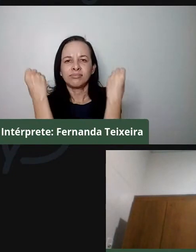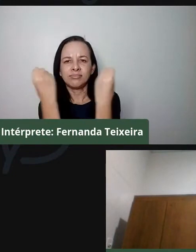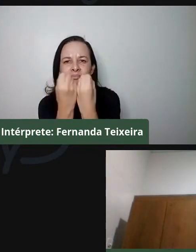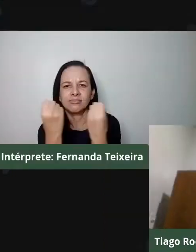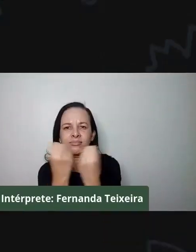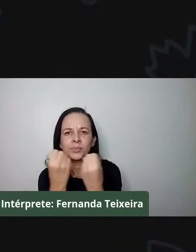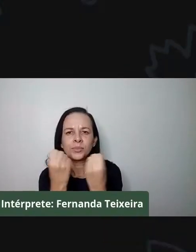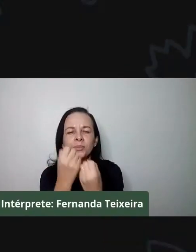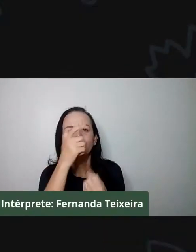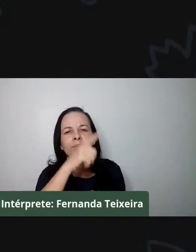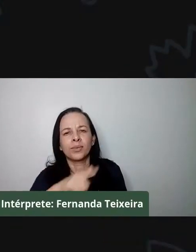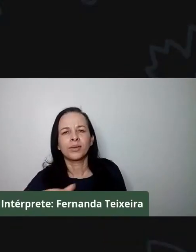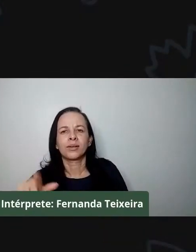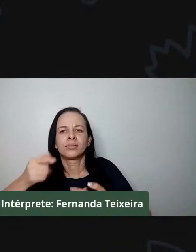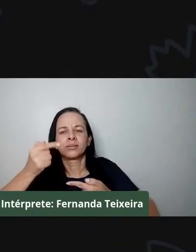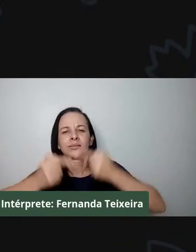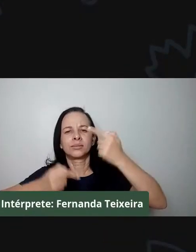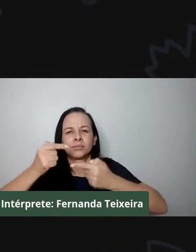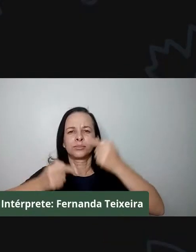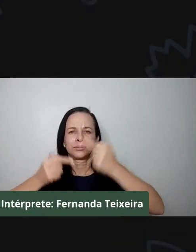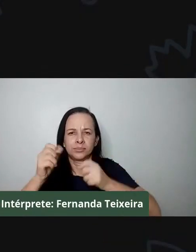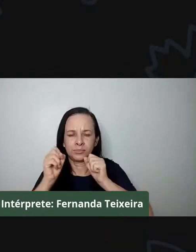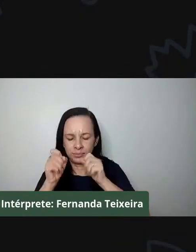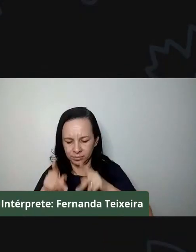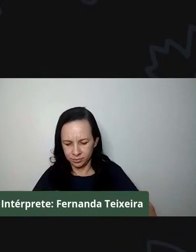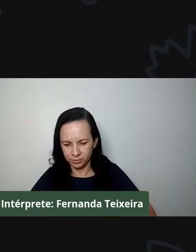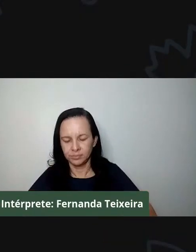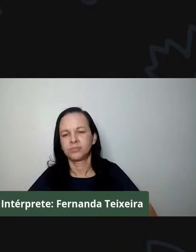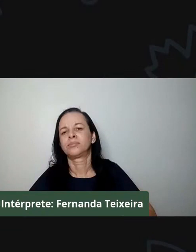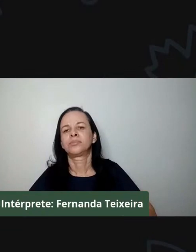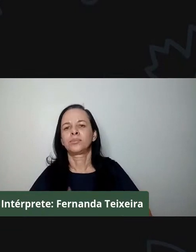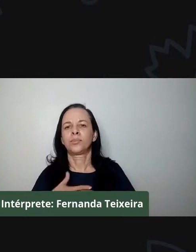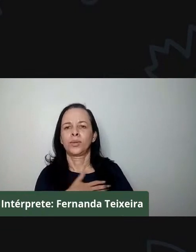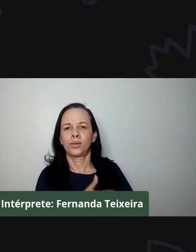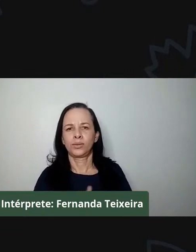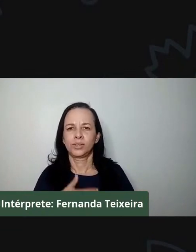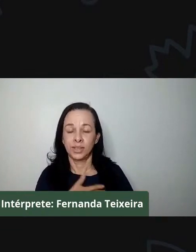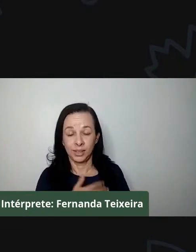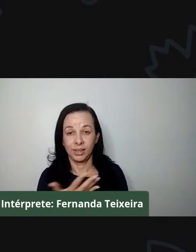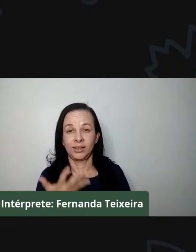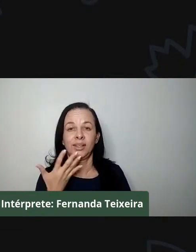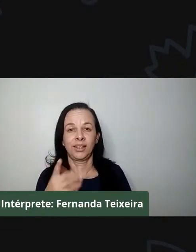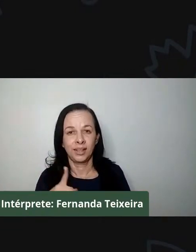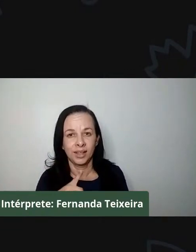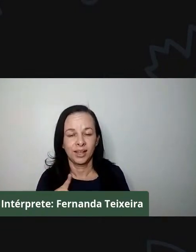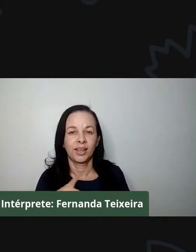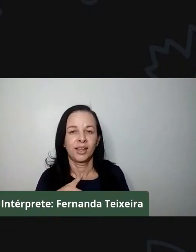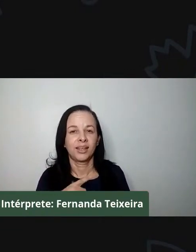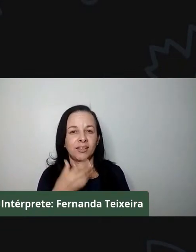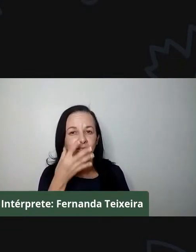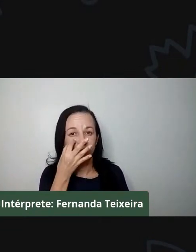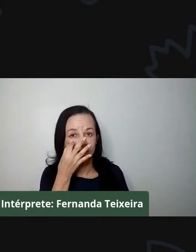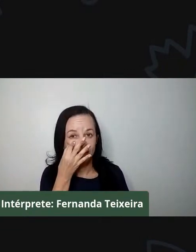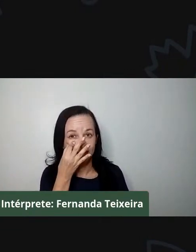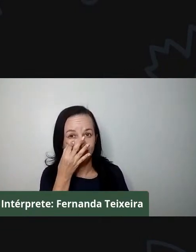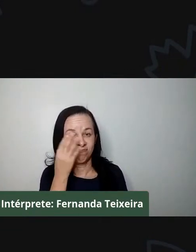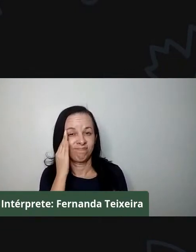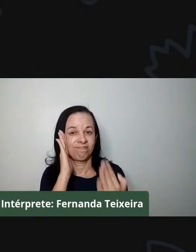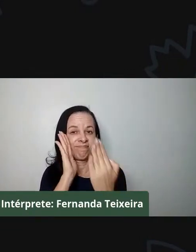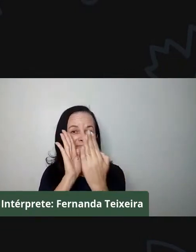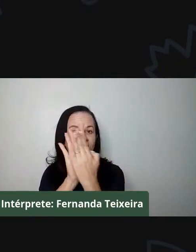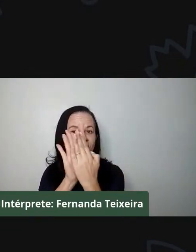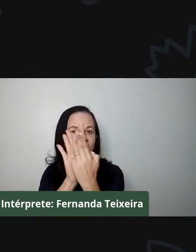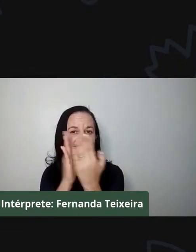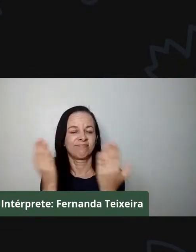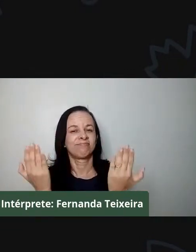sobretudo, dividir aqui os passos, eu gostaria que fosse presencial com Valéria, né, com Valéria Porto, nossa parceira